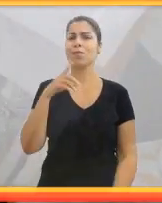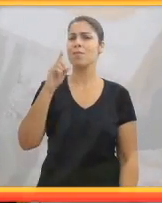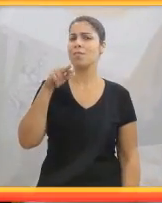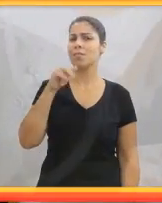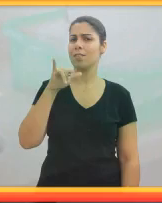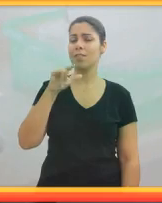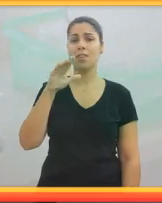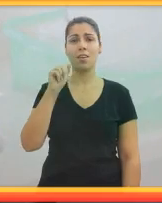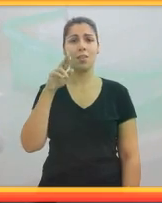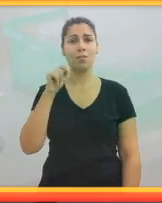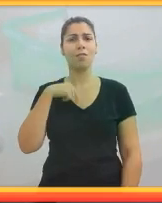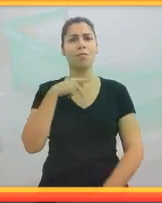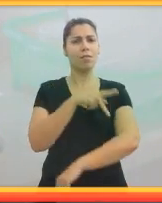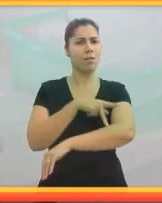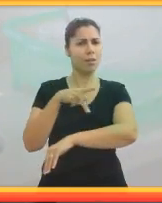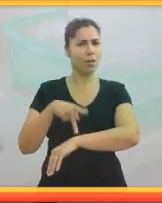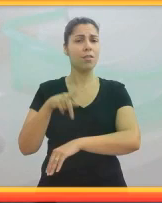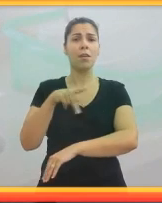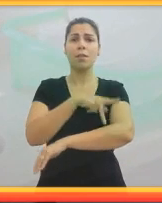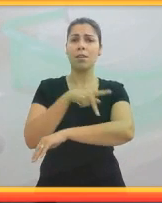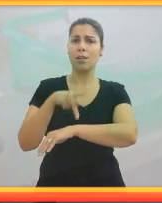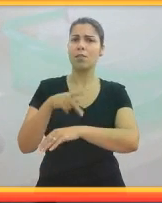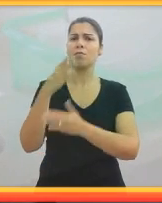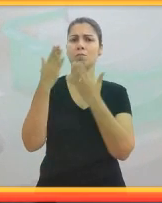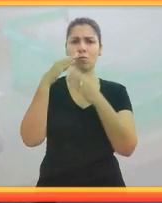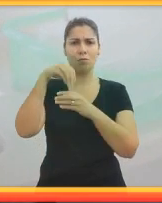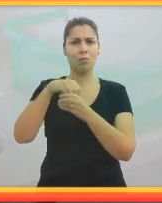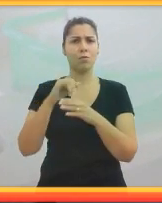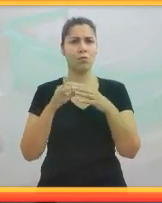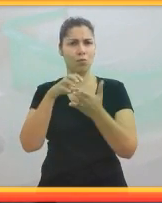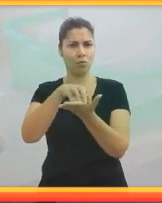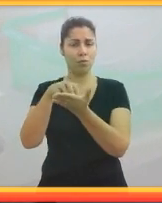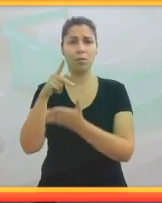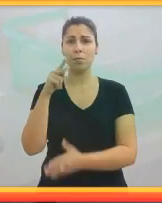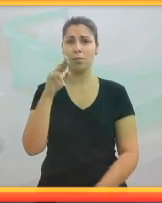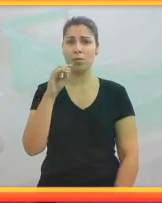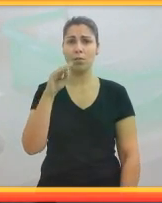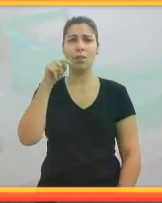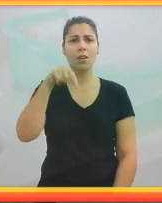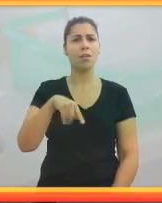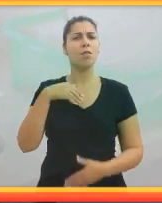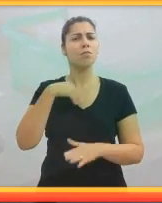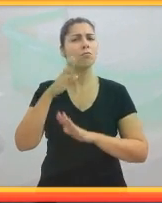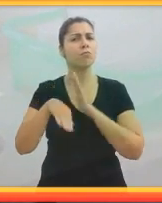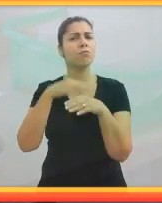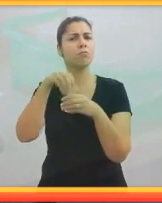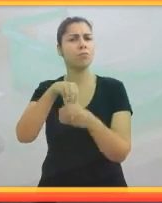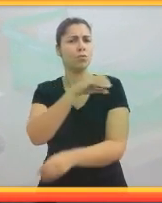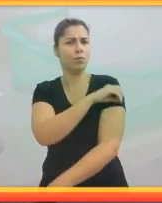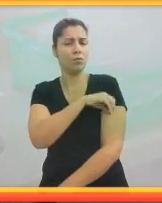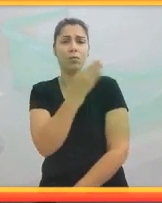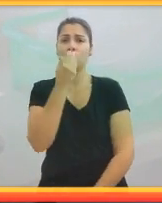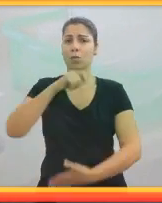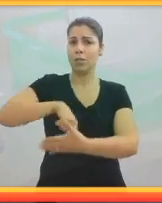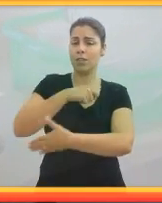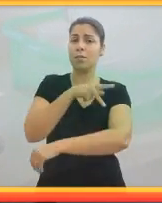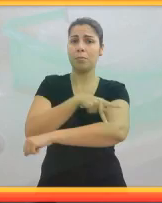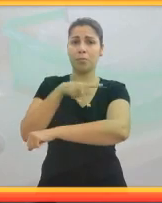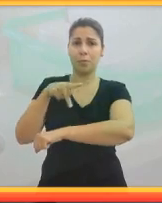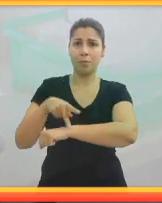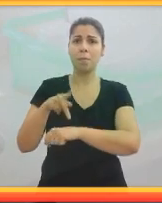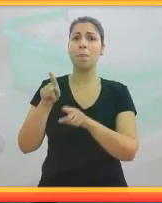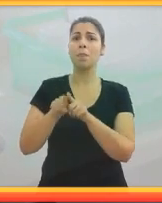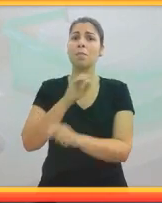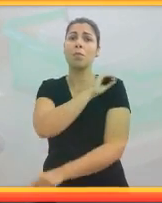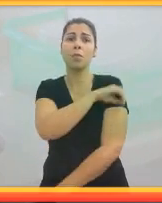Então, vamos lá? Eu sou Daniela Cardoso, sou pedagoga e psicopedagoga do Instituto Priority e aqui eu